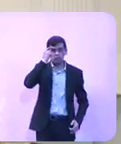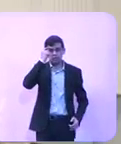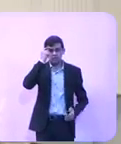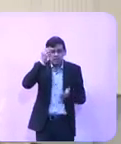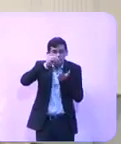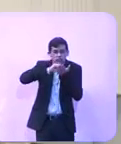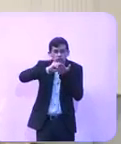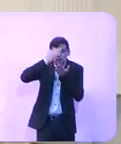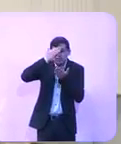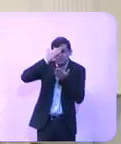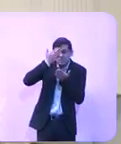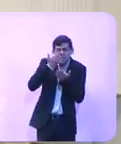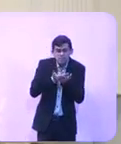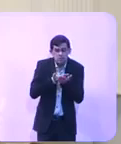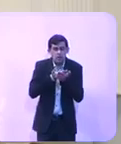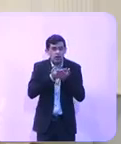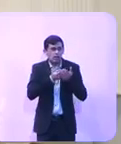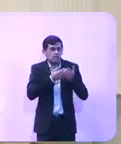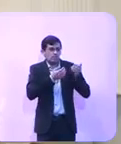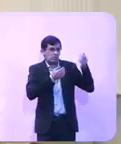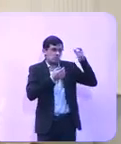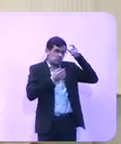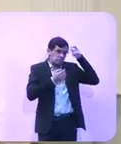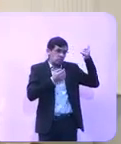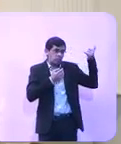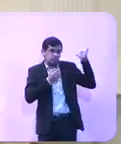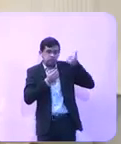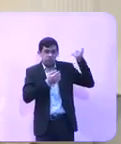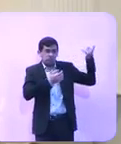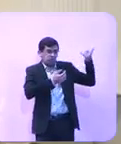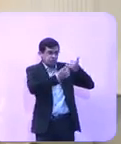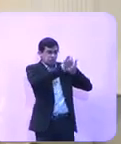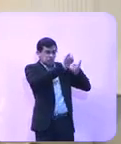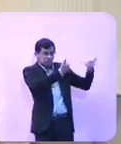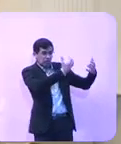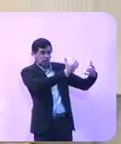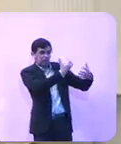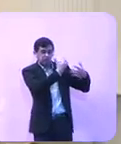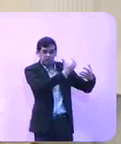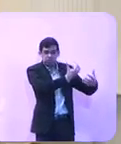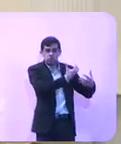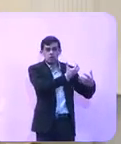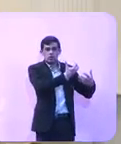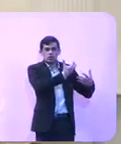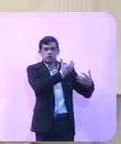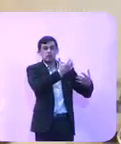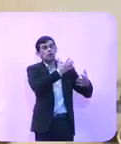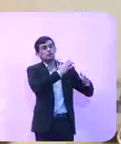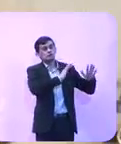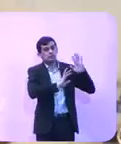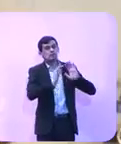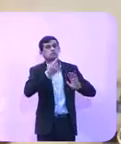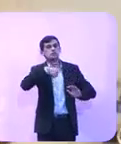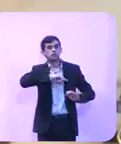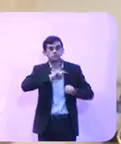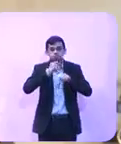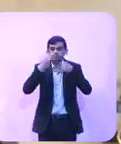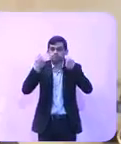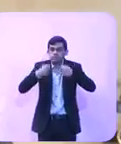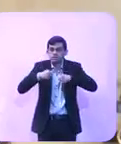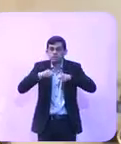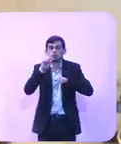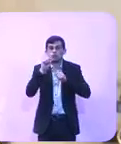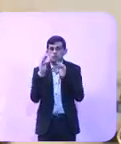onde Satanás semeia a desconfiança das intenções de Deus para com a minha vida. E é nessa hora